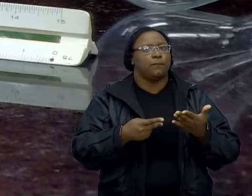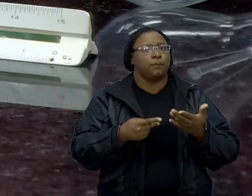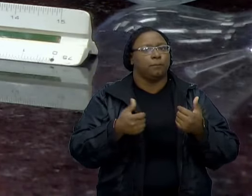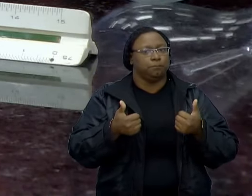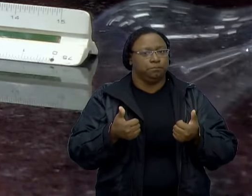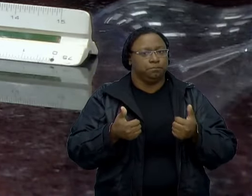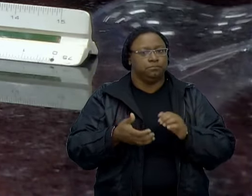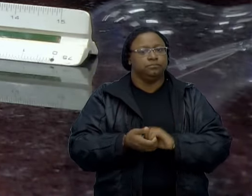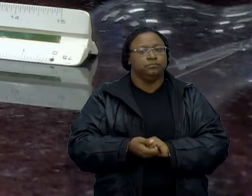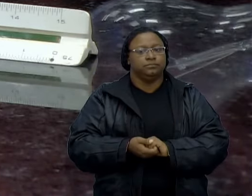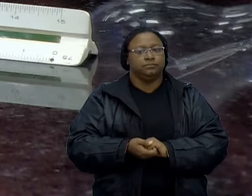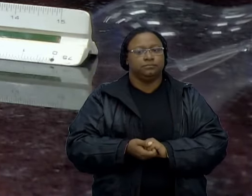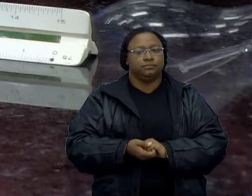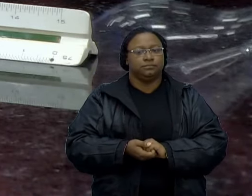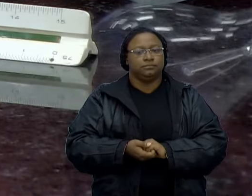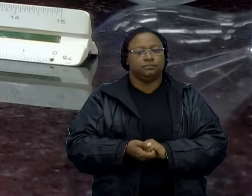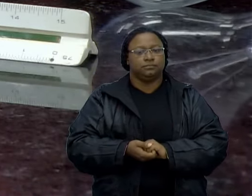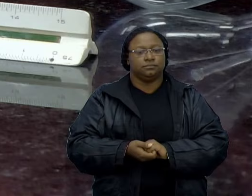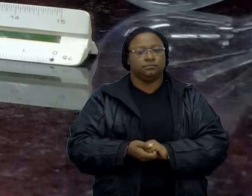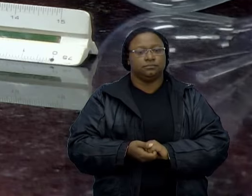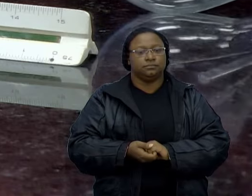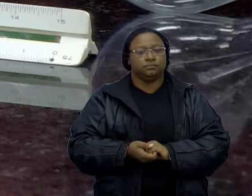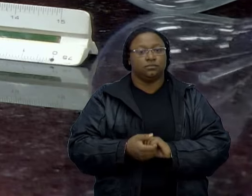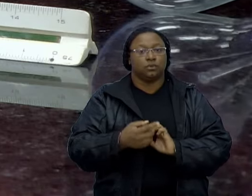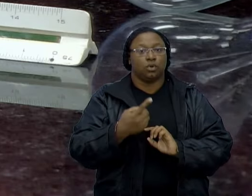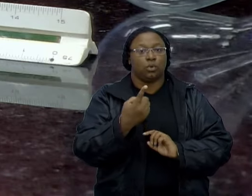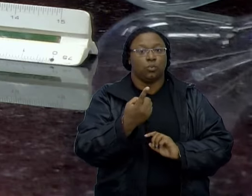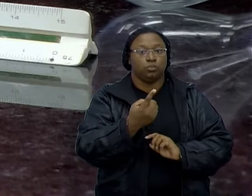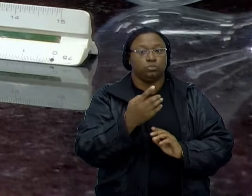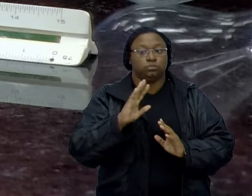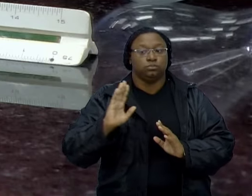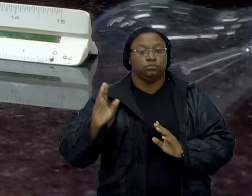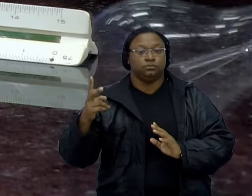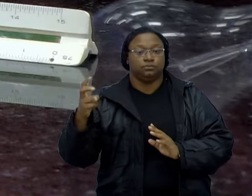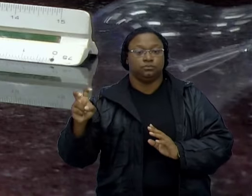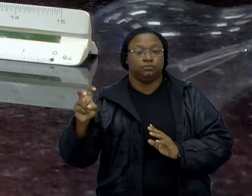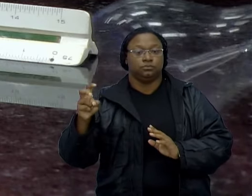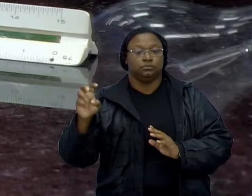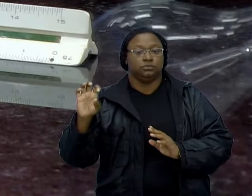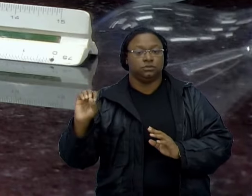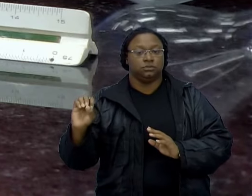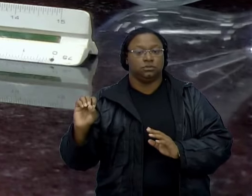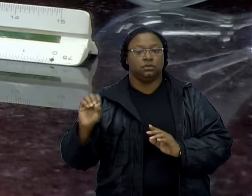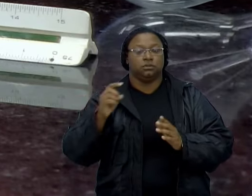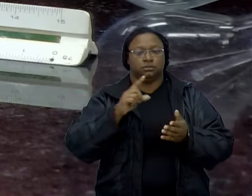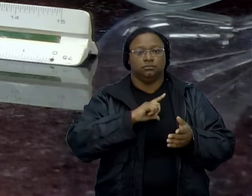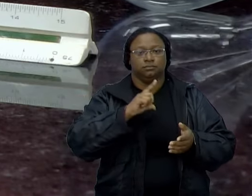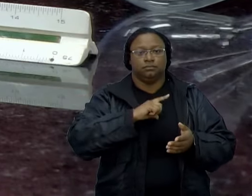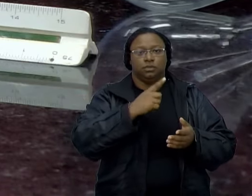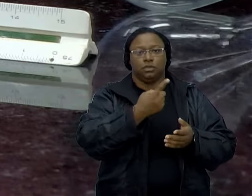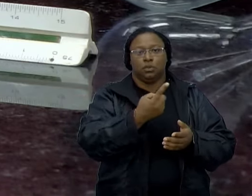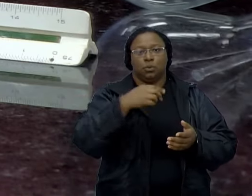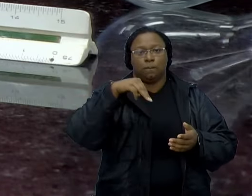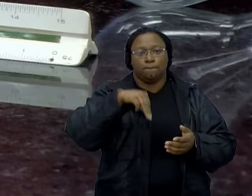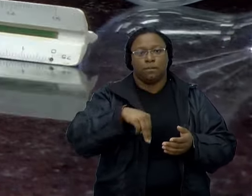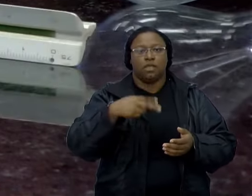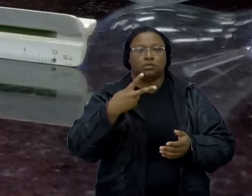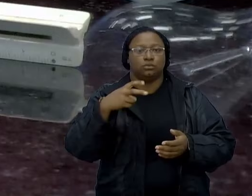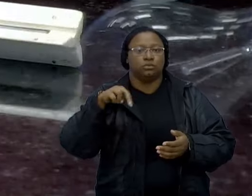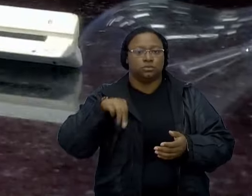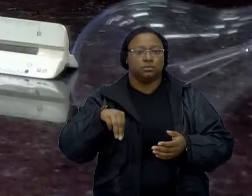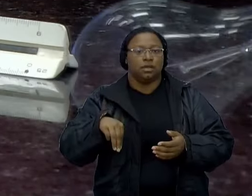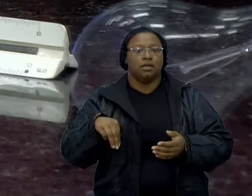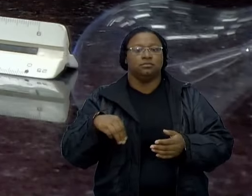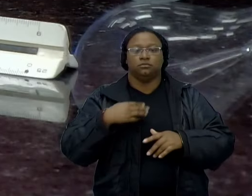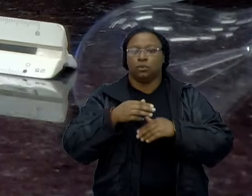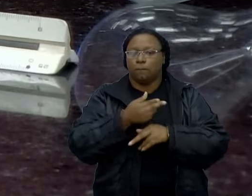aqui? Ó, 1,50. Né? Você tem 1 metro, 2 metros, 3 metros, enfim. Aqui